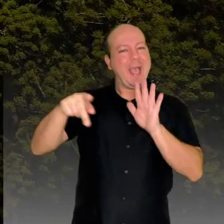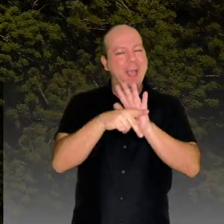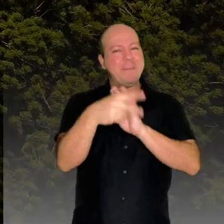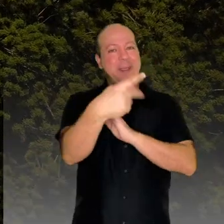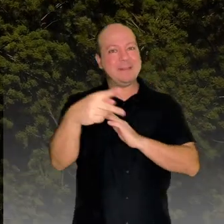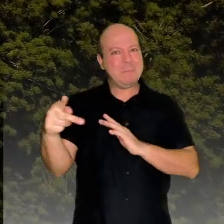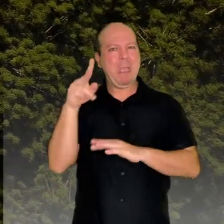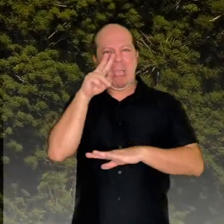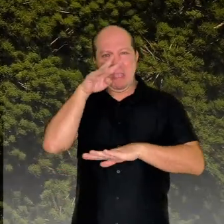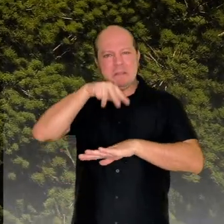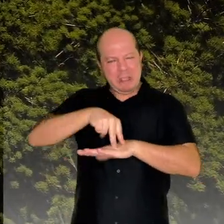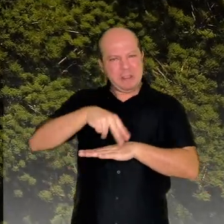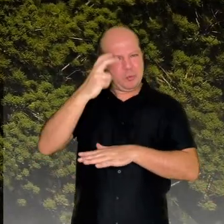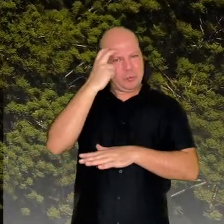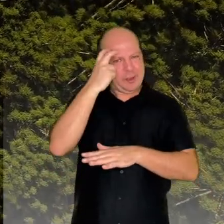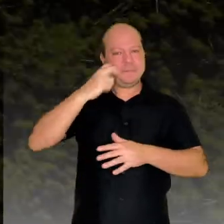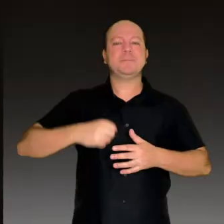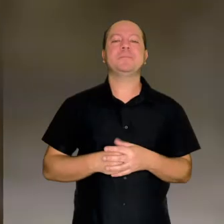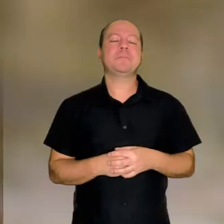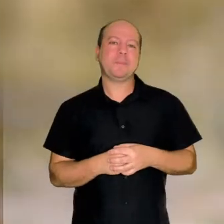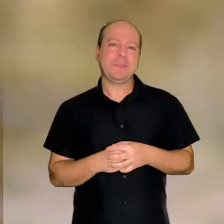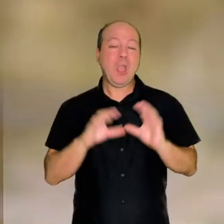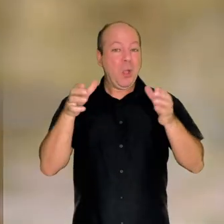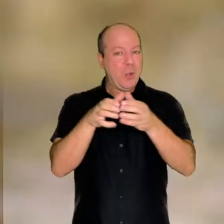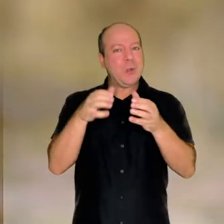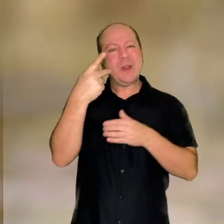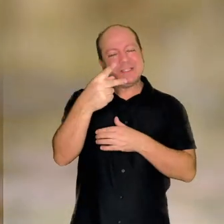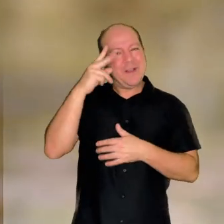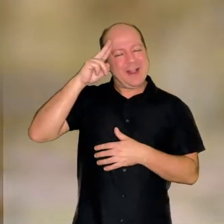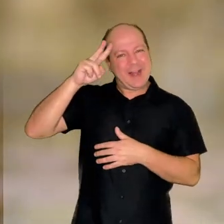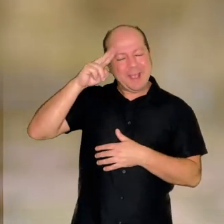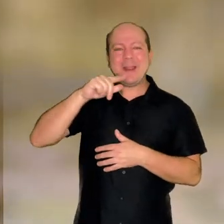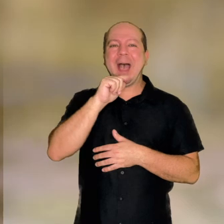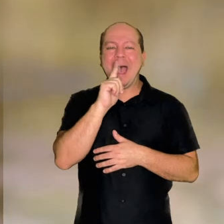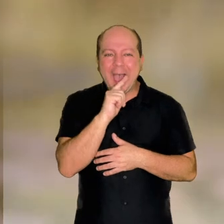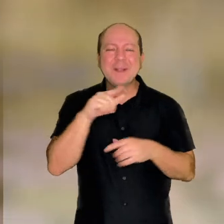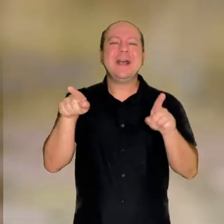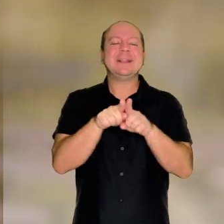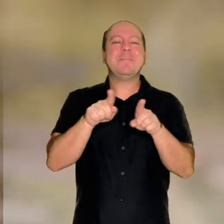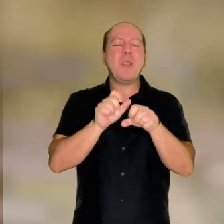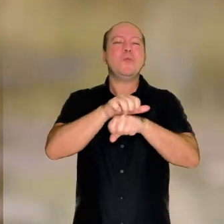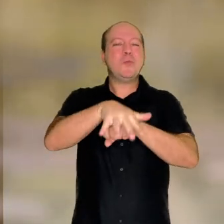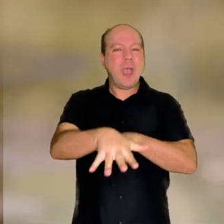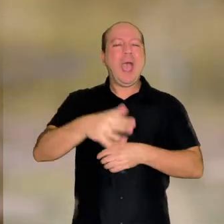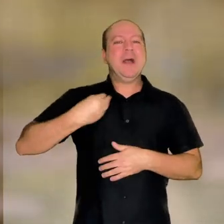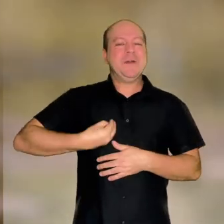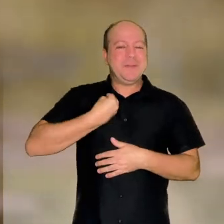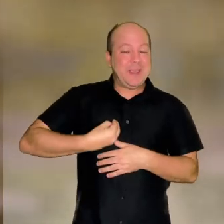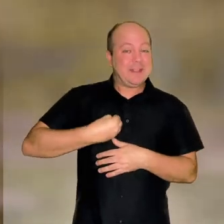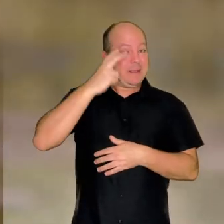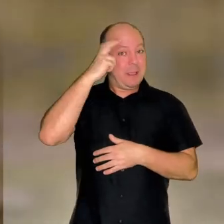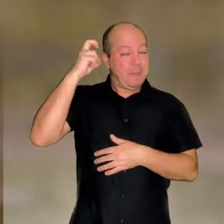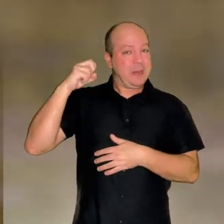luta, pertencimento e resistência cultural. Neuza e seu coletivo nos lembram que as águas, além de fonte de vida,